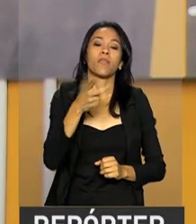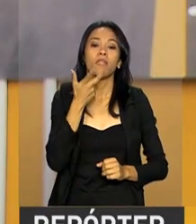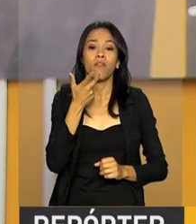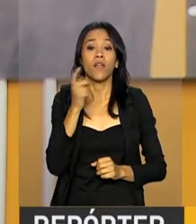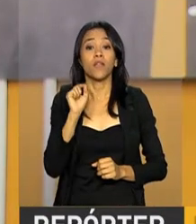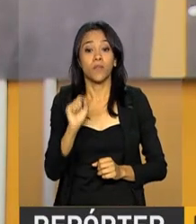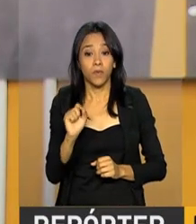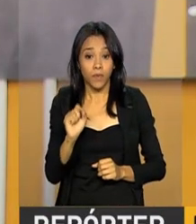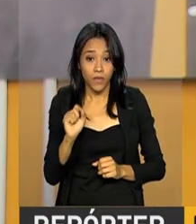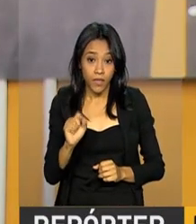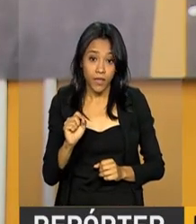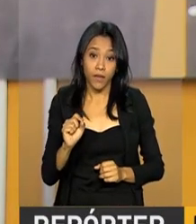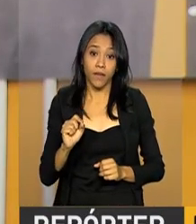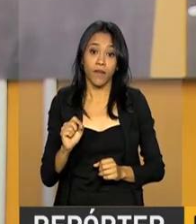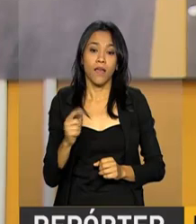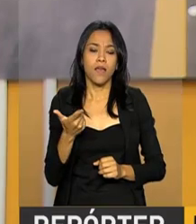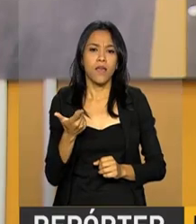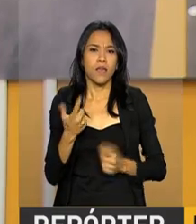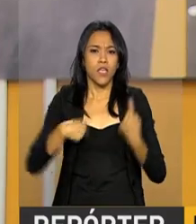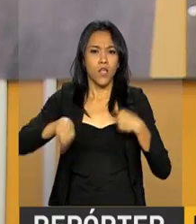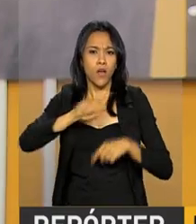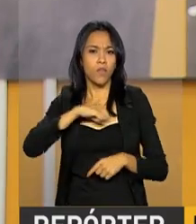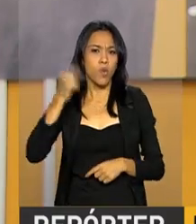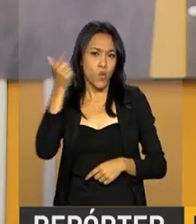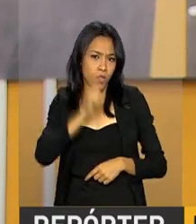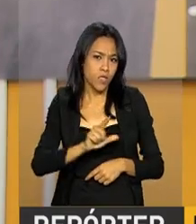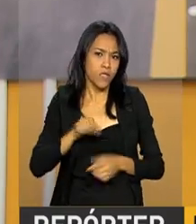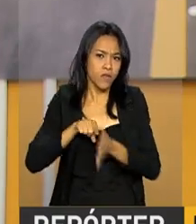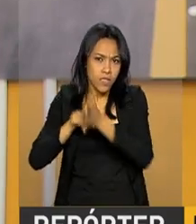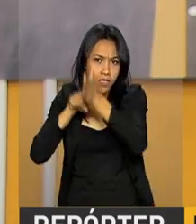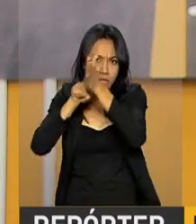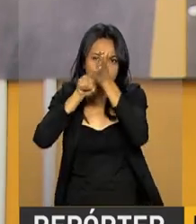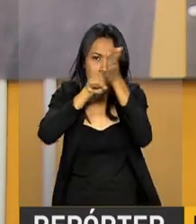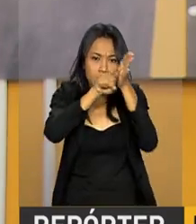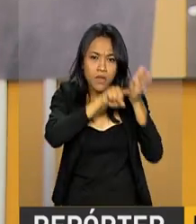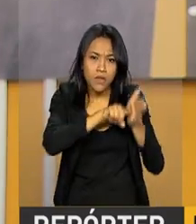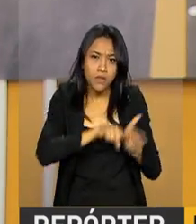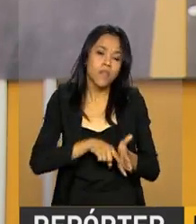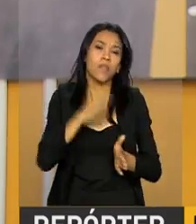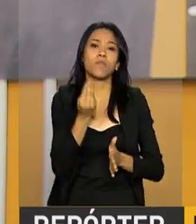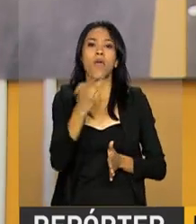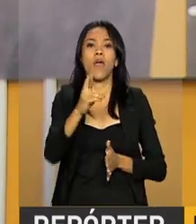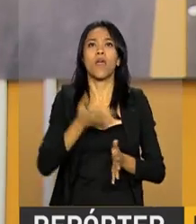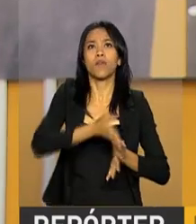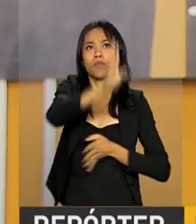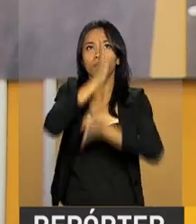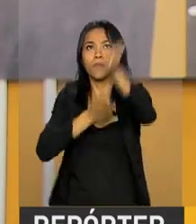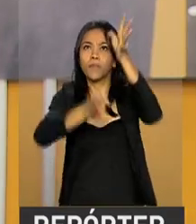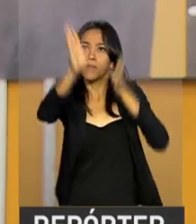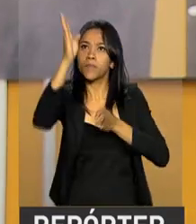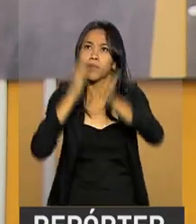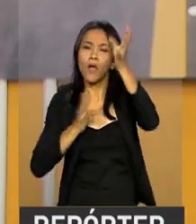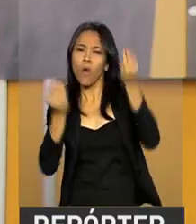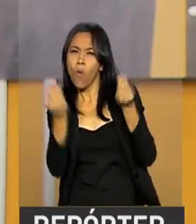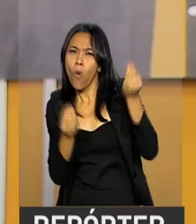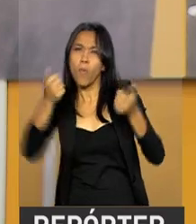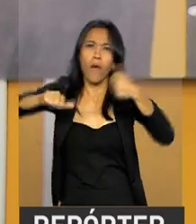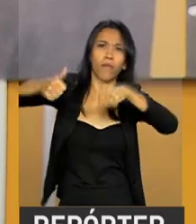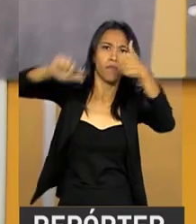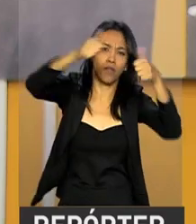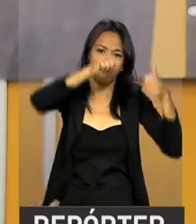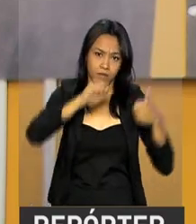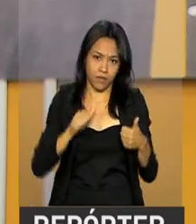organizado pelo dnit a gente conseguir fazer o levantamento da malha rodoviária é das condições da malha rodoviária do brasil